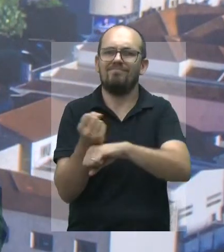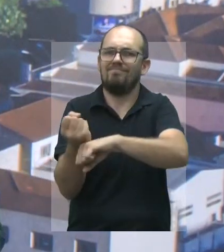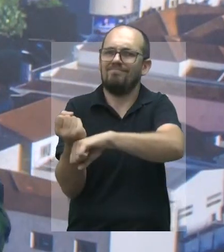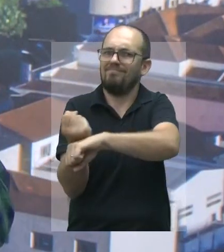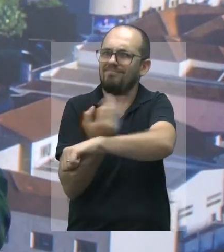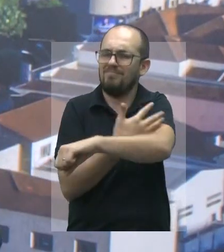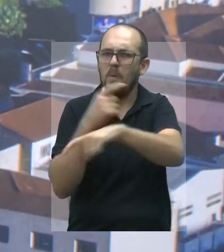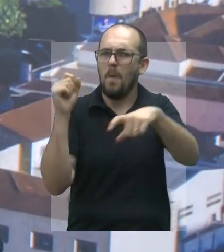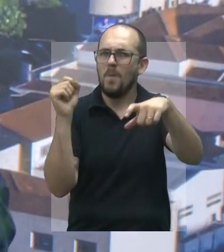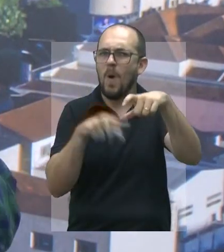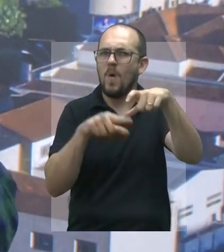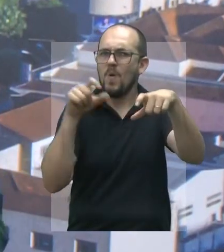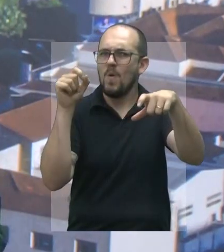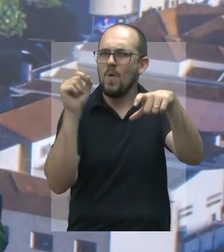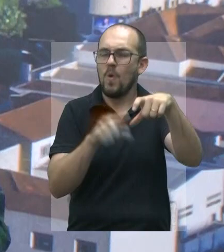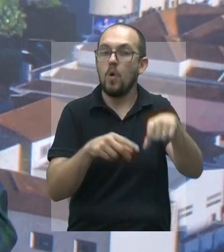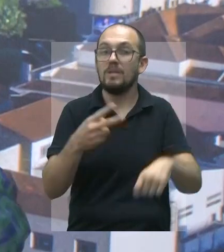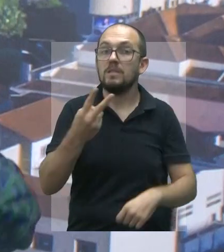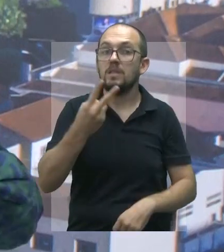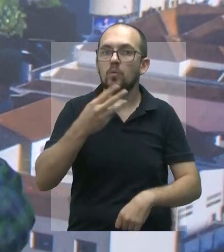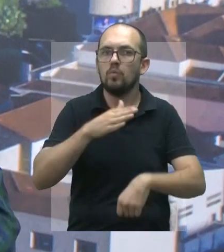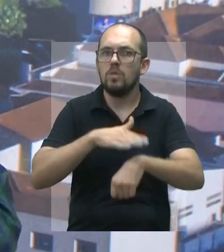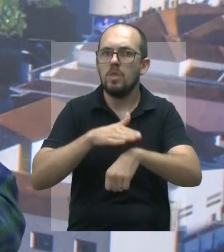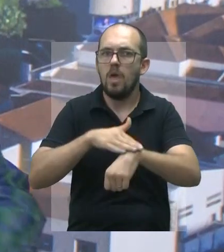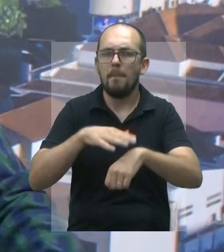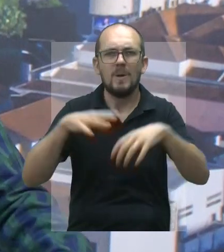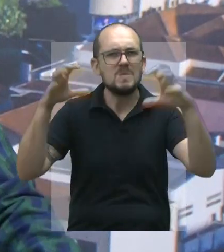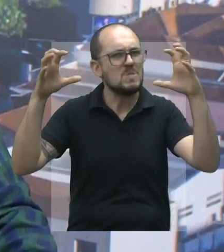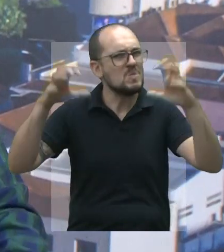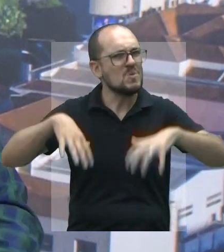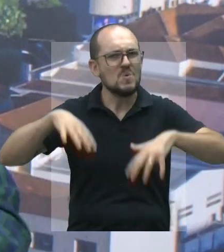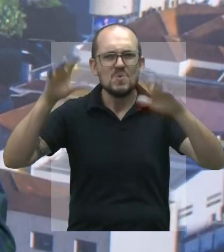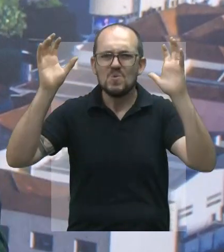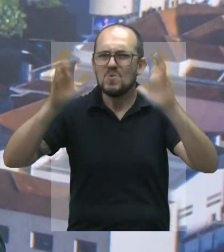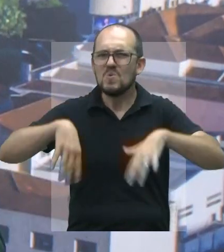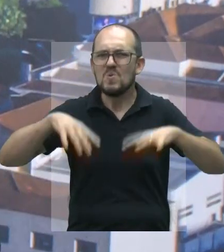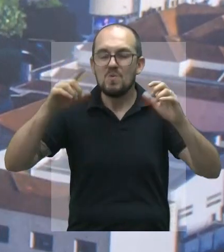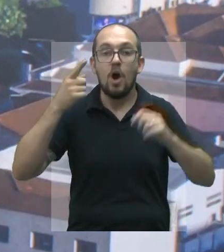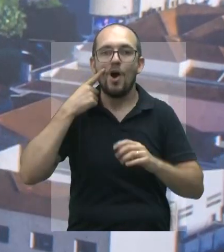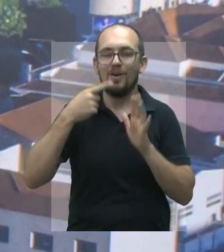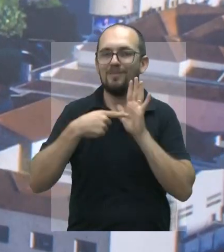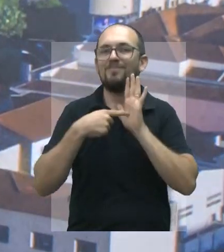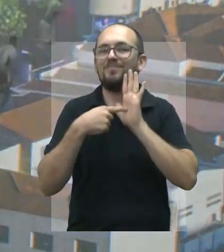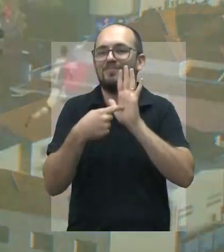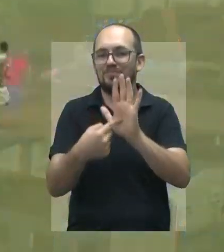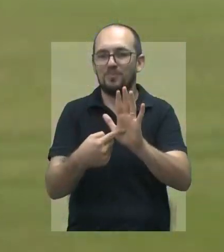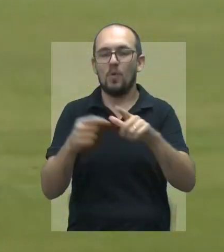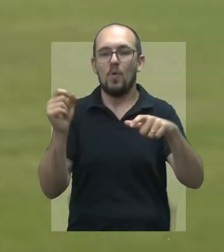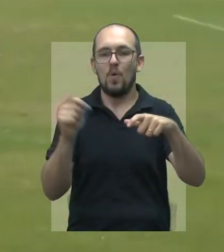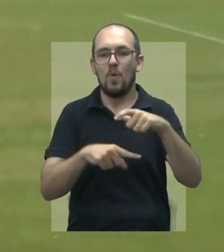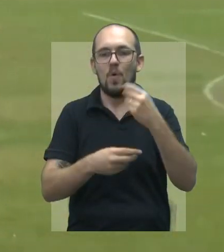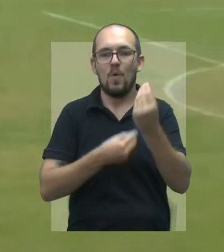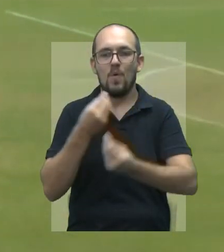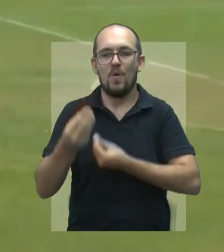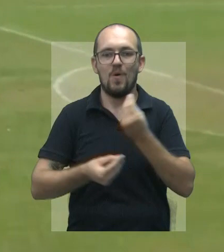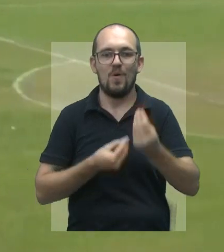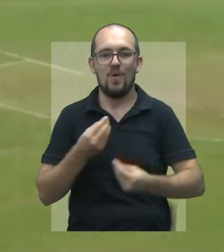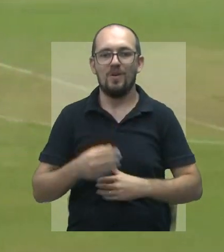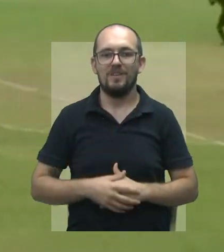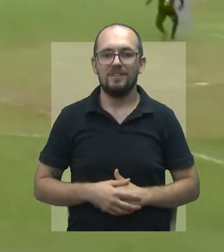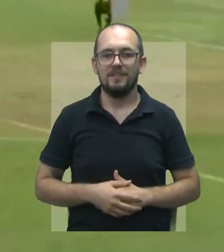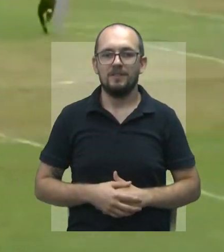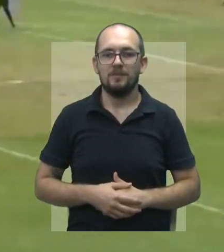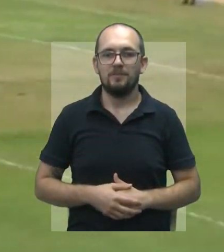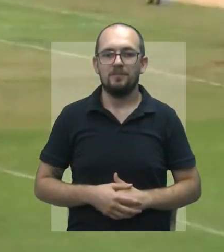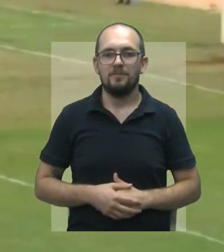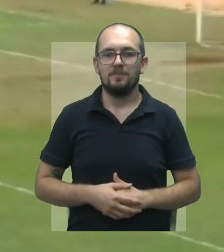emocionante. Os gols saíram todos no segundo tempo, chuva, campo molhado. Então vamos ver os lances aí, os gols desta finalíssima. O